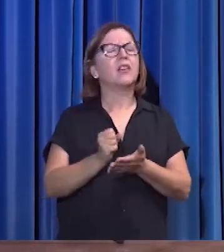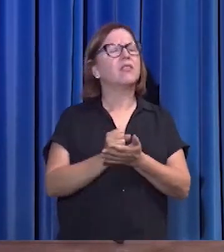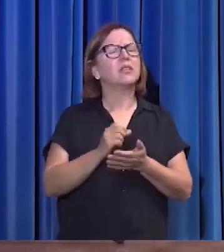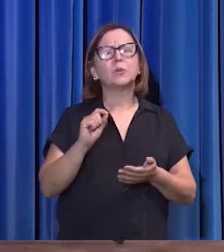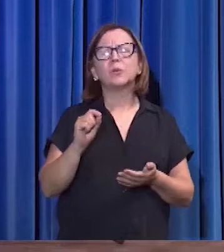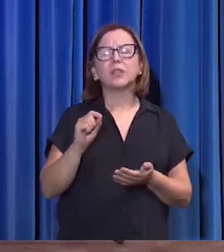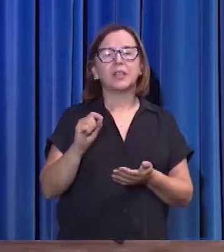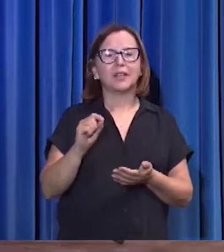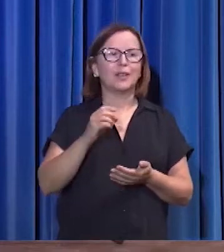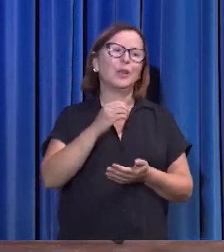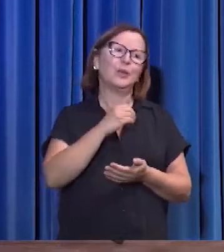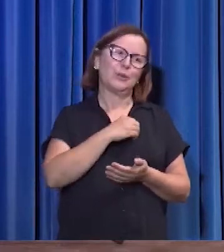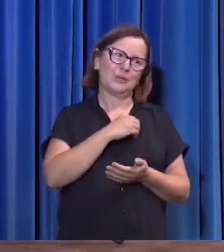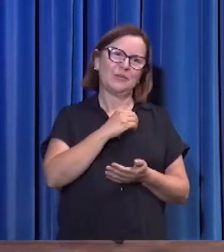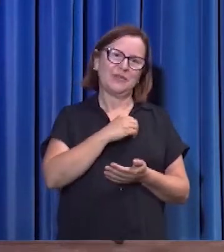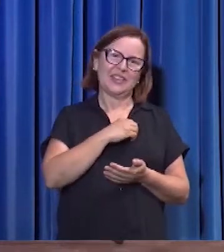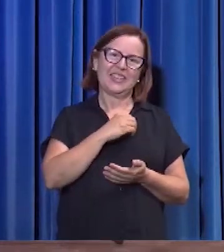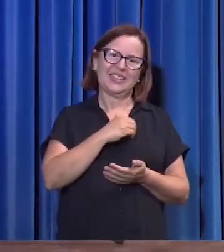Dos pecados.